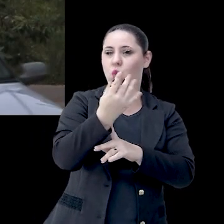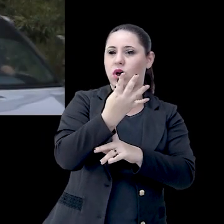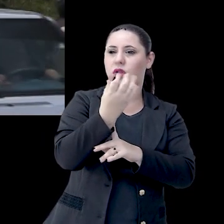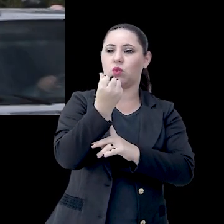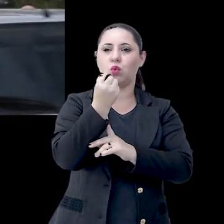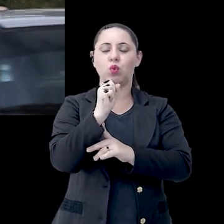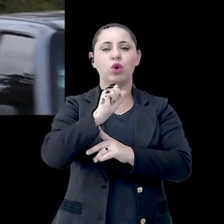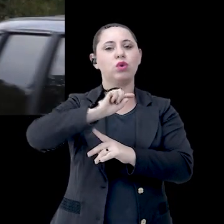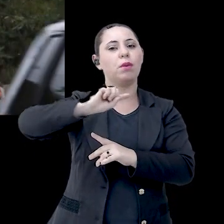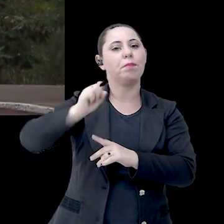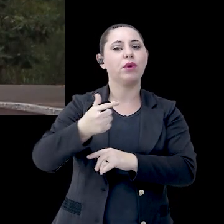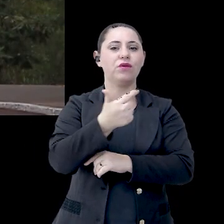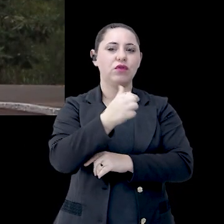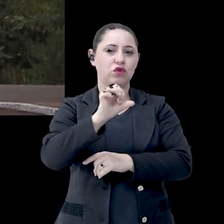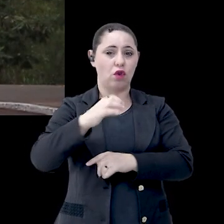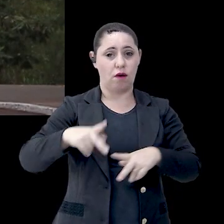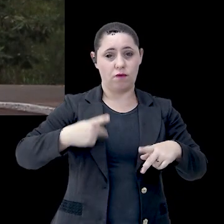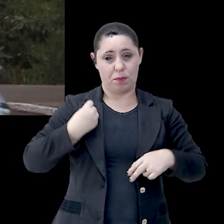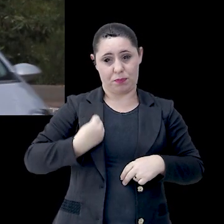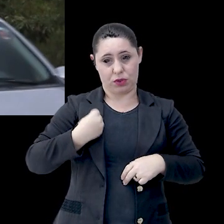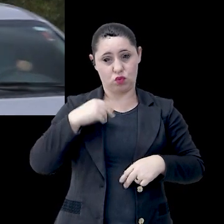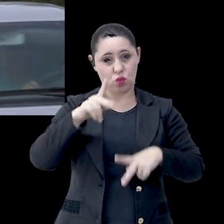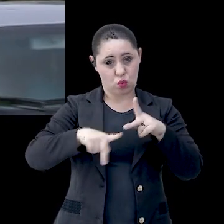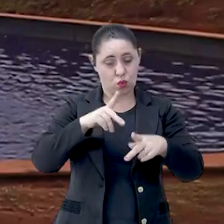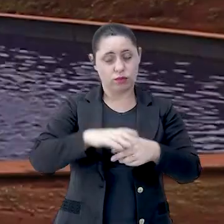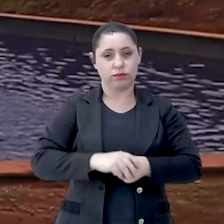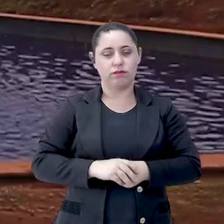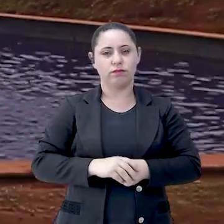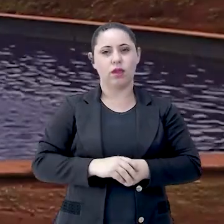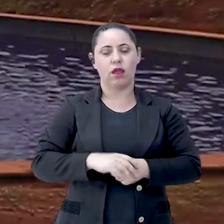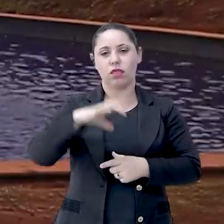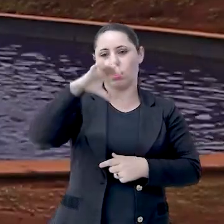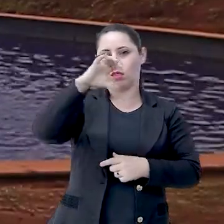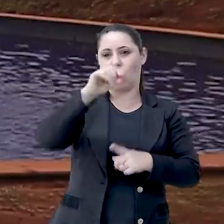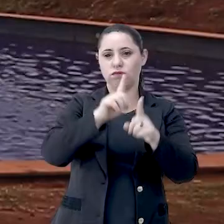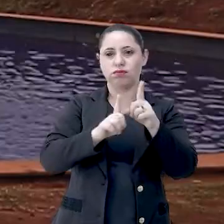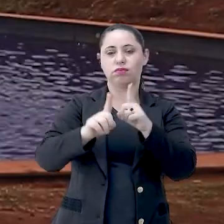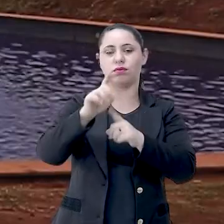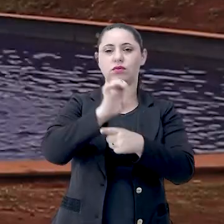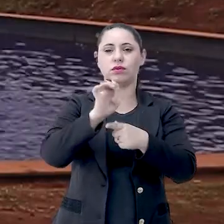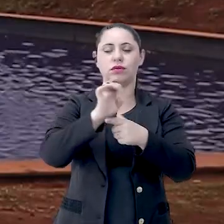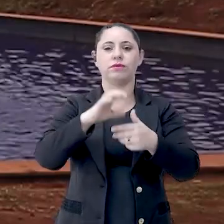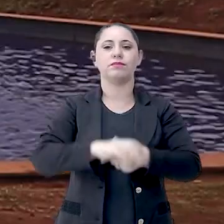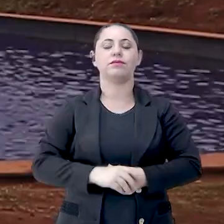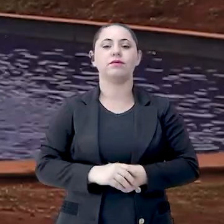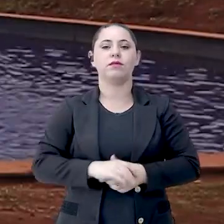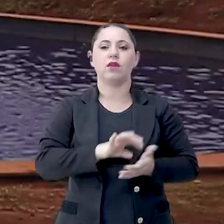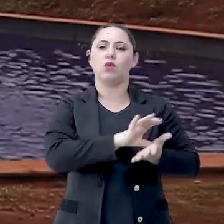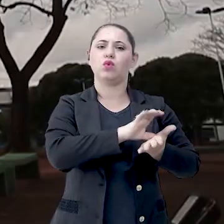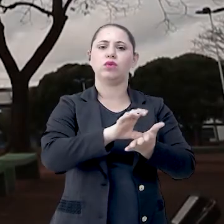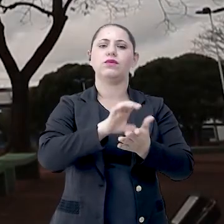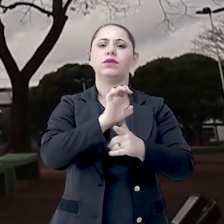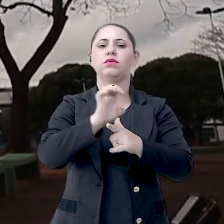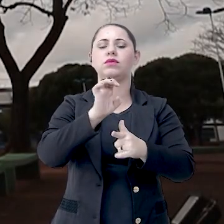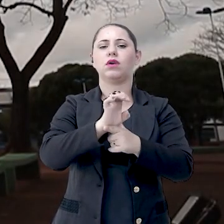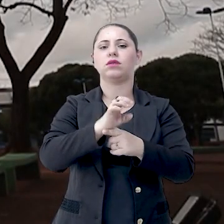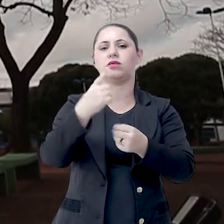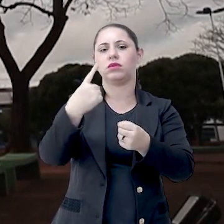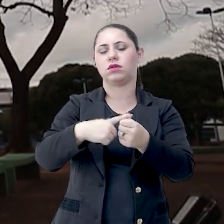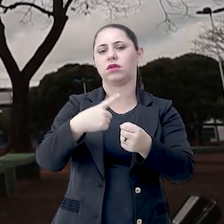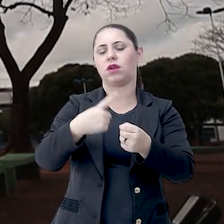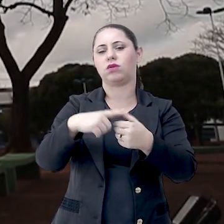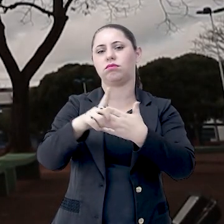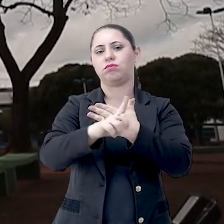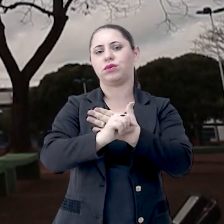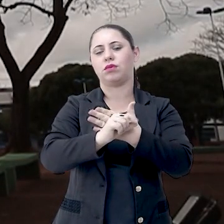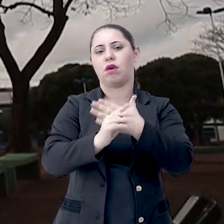habitantes, estando em 9ª posição no estado. Os investimentos estaduais no município pantaneiro ultrapassam os